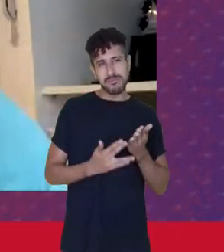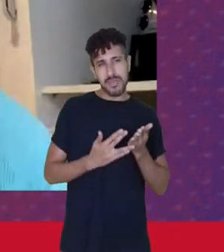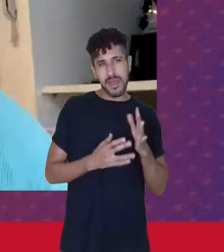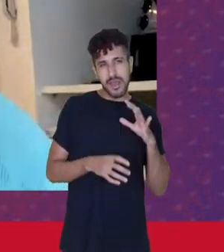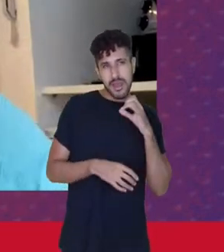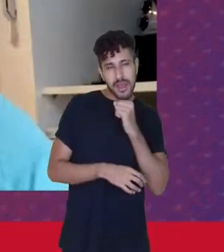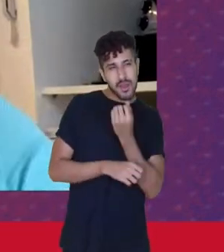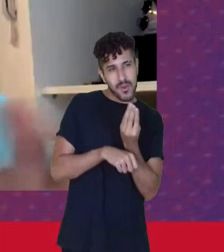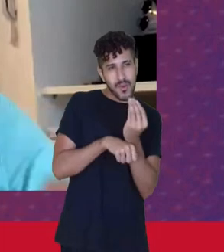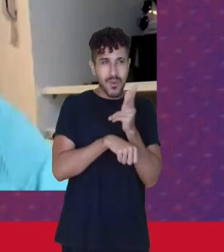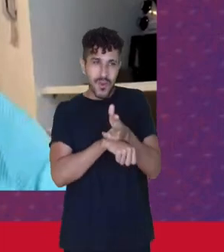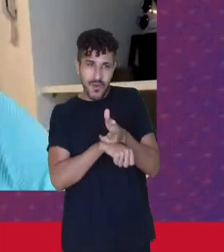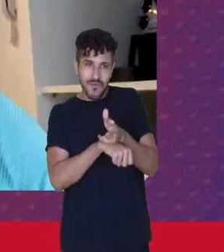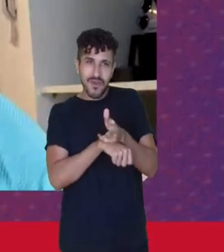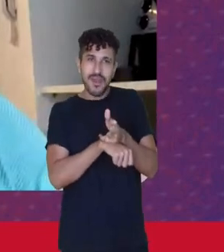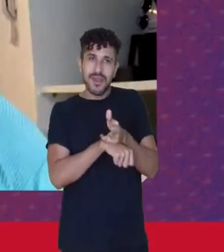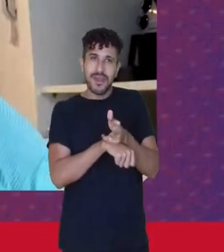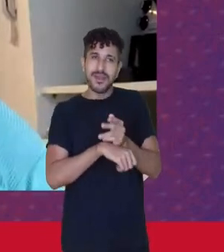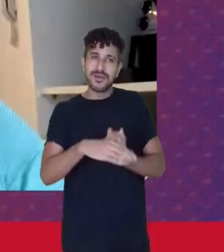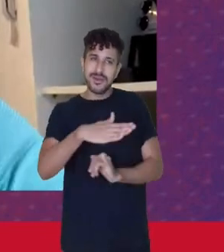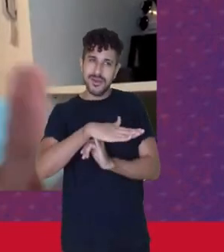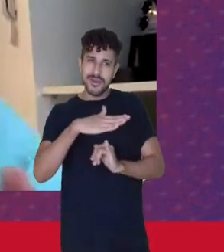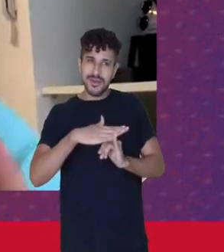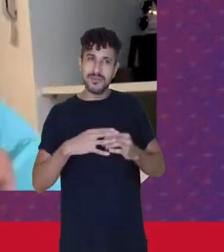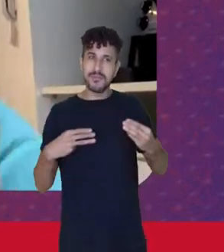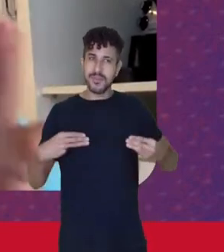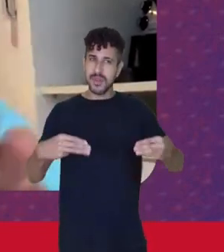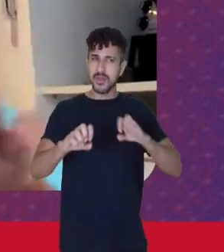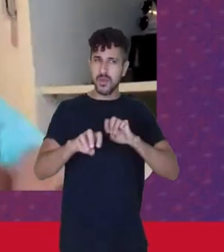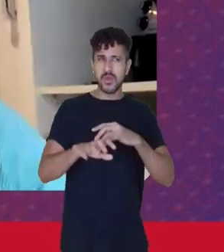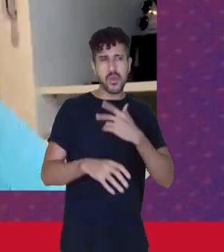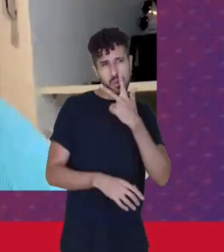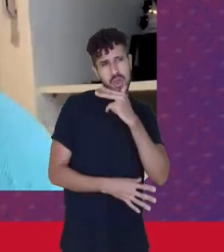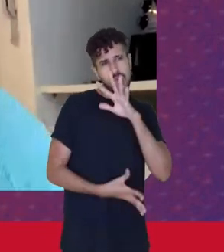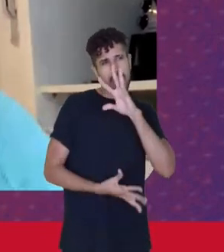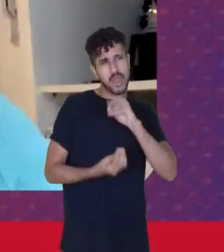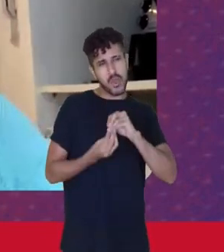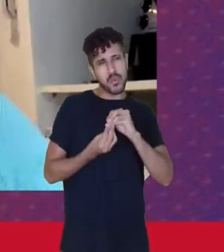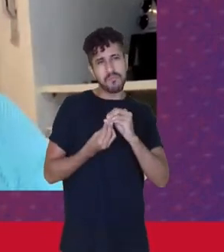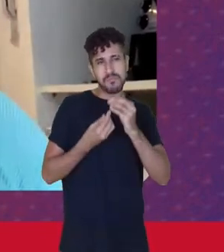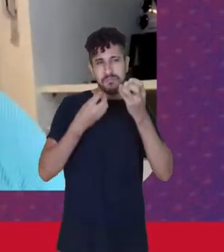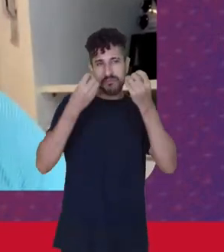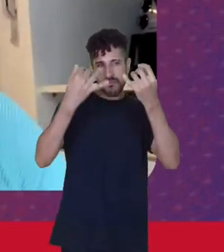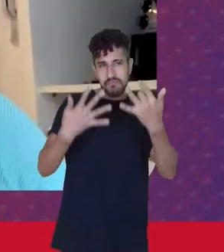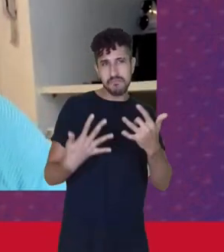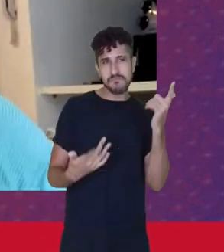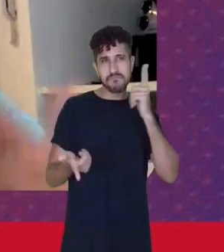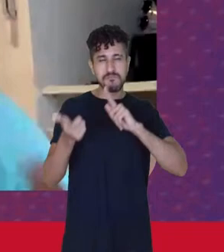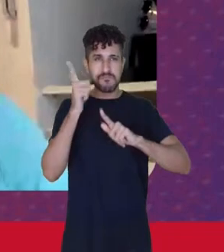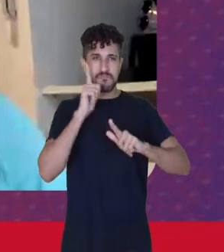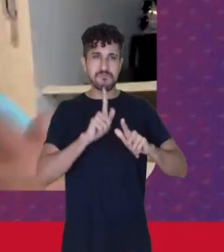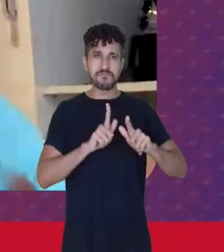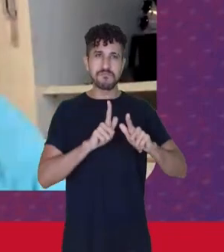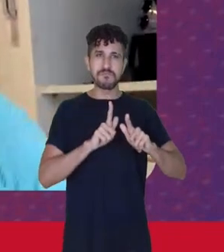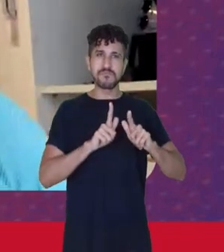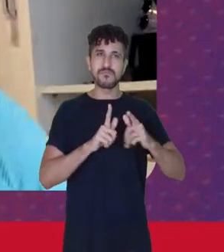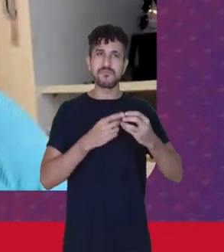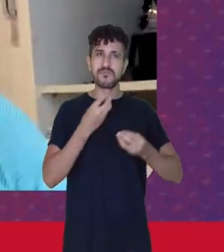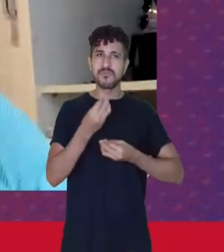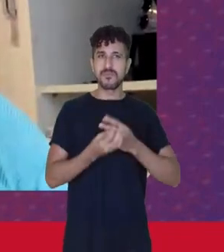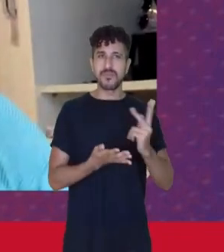aí para o vídeo, né, que é um vídeo institucional do MEC, que eu acho que dá o clima, né, da cerimônia